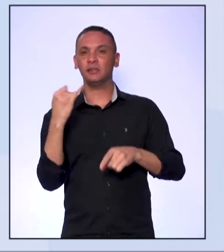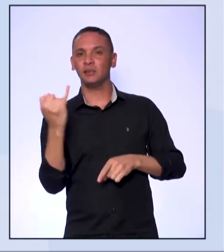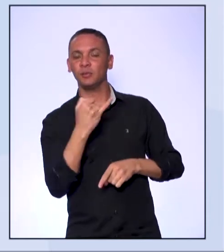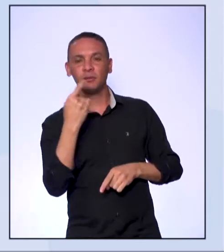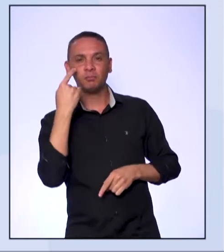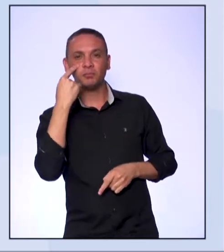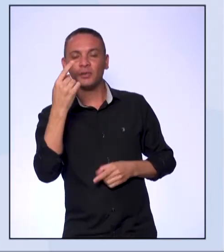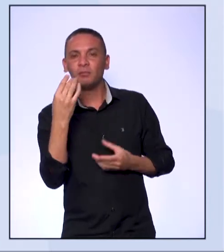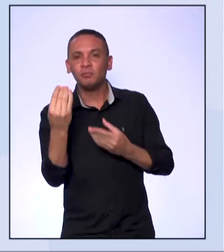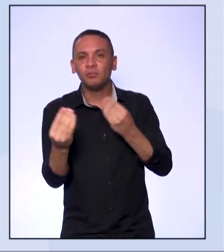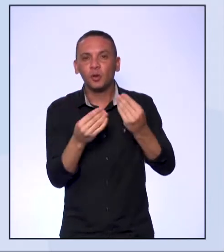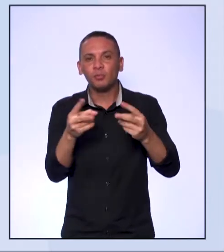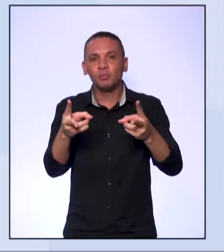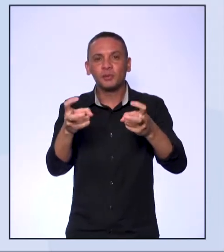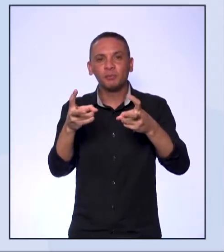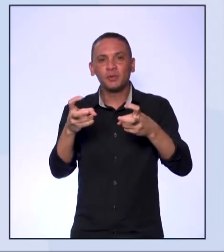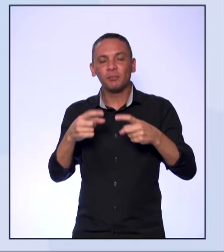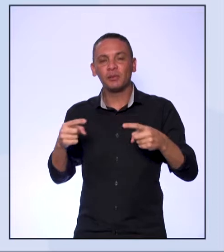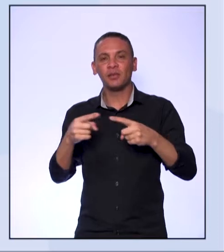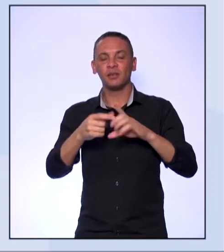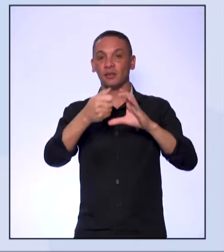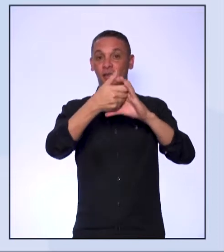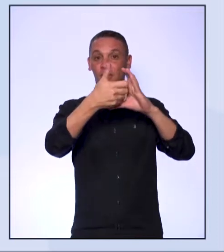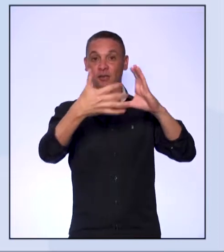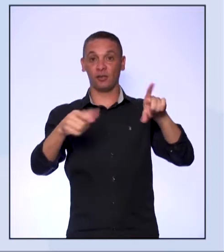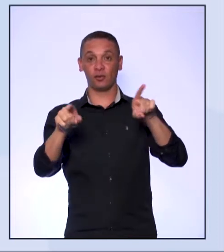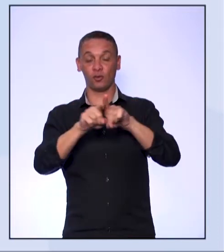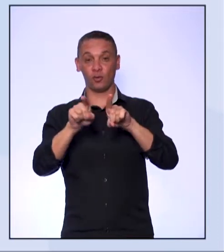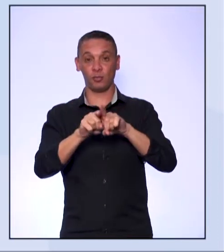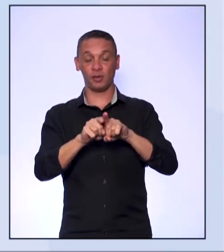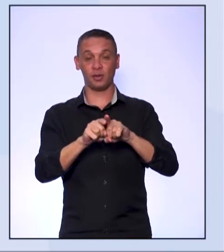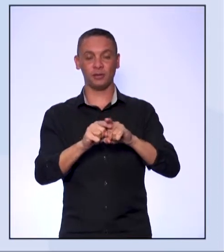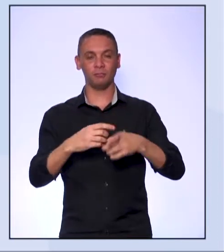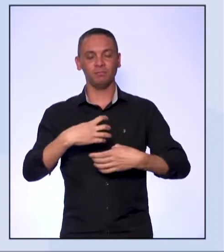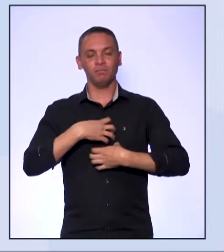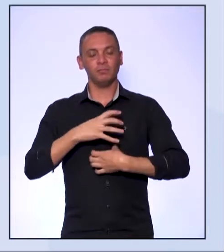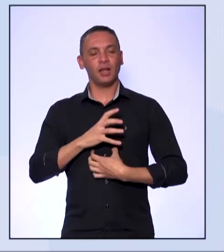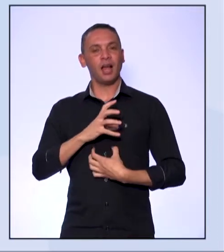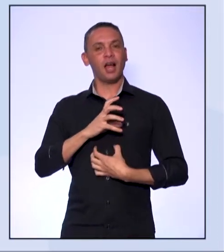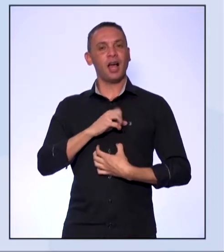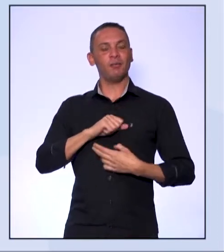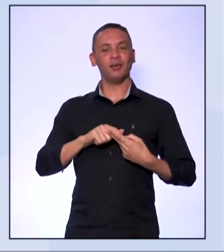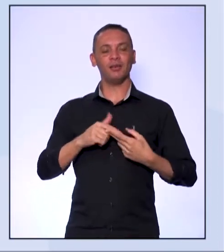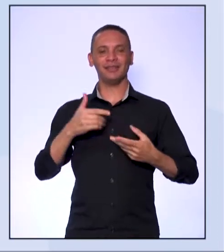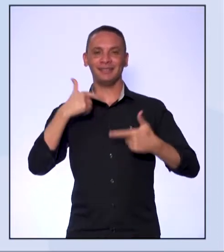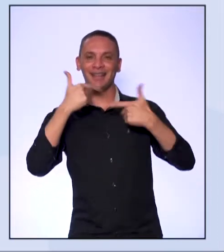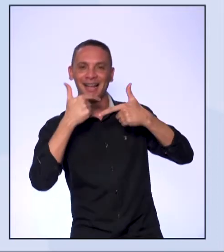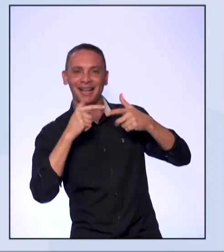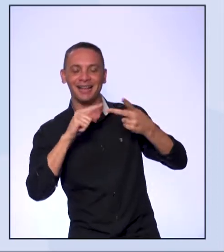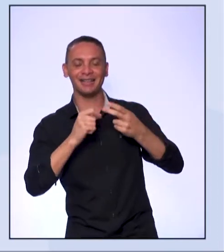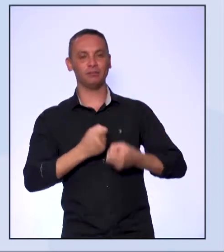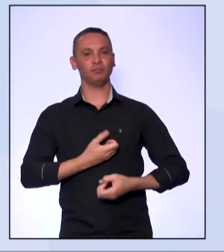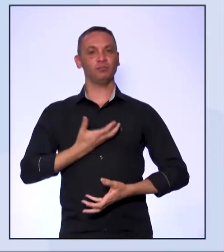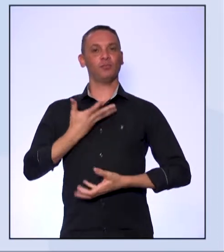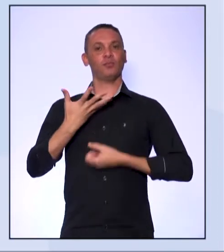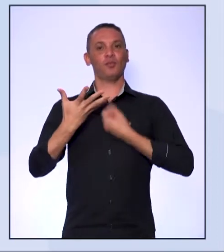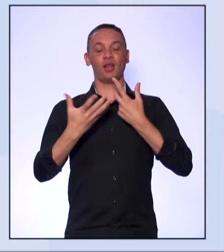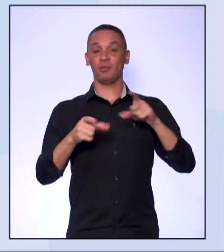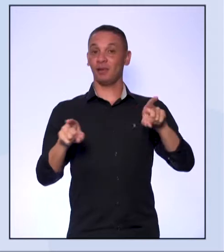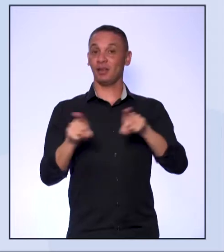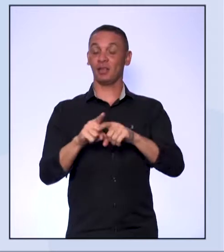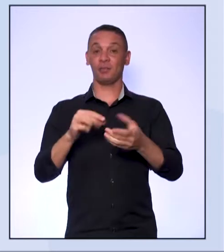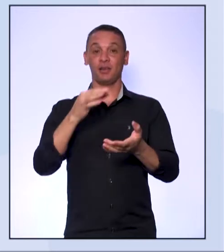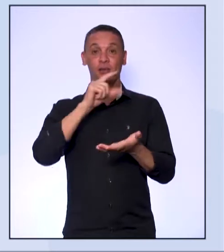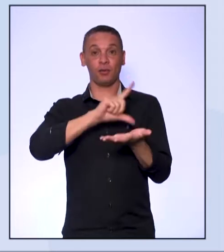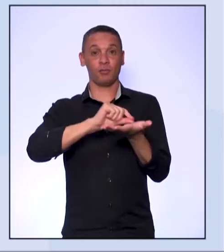elementos constitutivos que caracterizam os gêneros romance, comédia de costume, poema e, especificamente, artigo